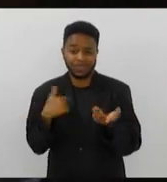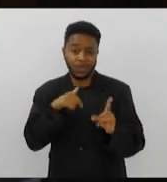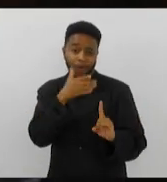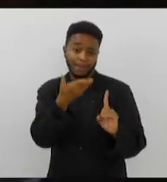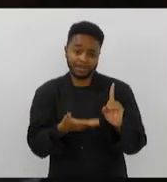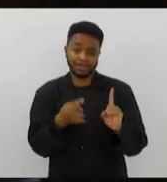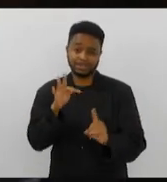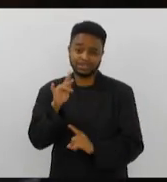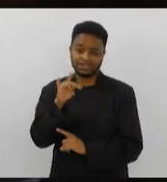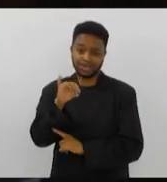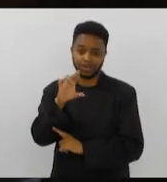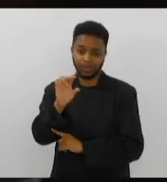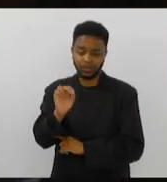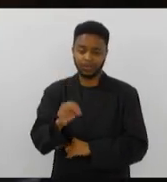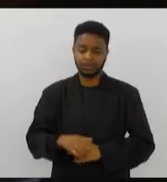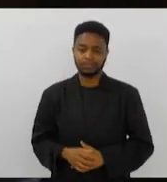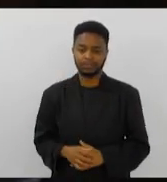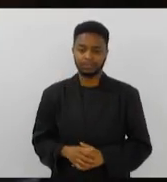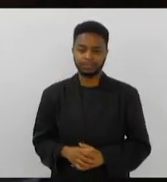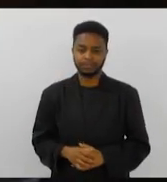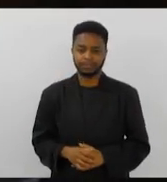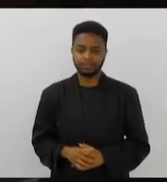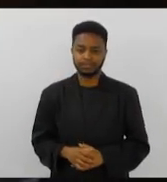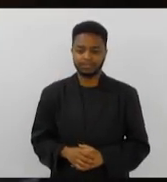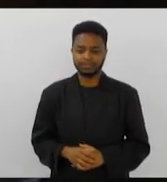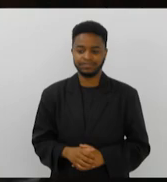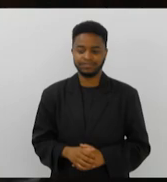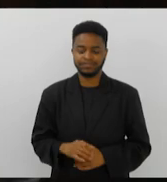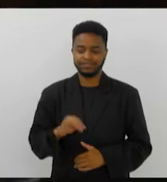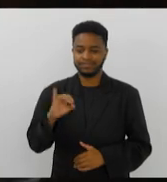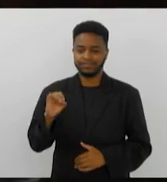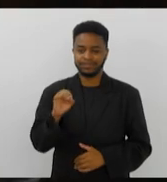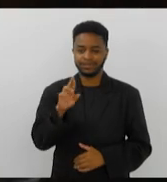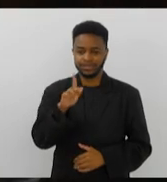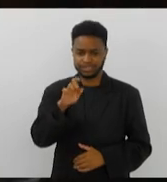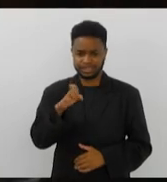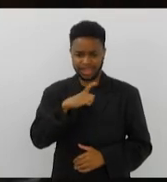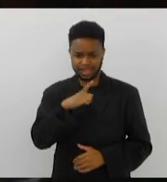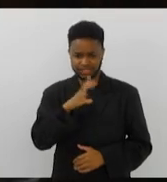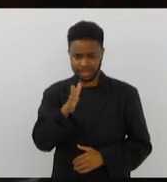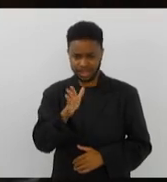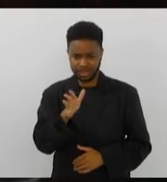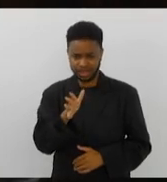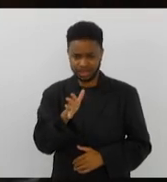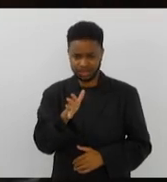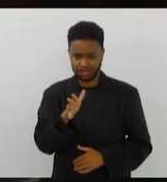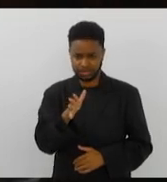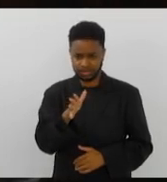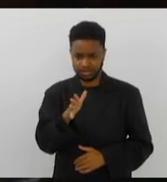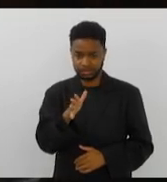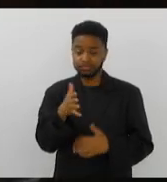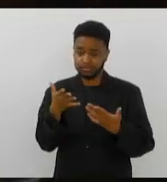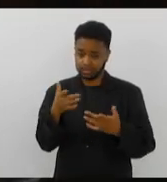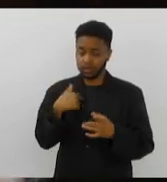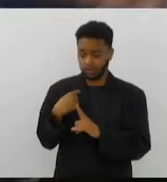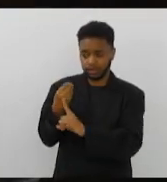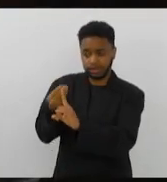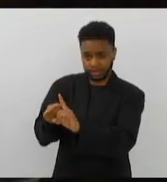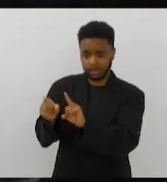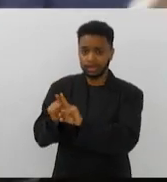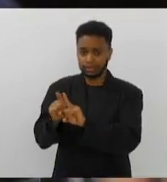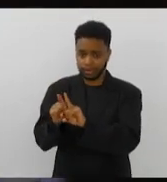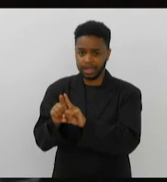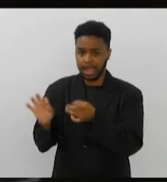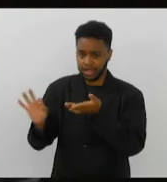o Tiago o Jorge Tem Jorge medalha Tiradente Então nós vamos ter Então vou